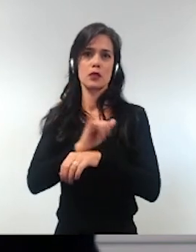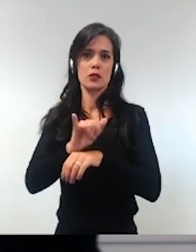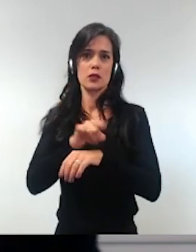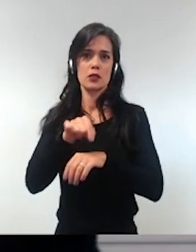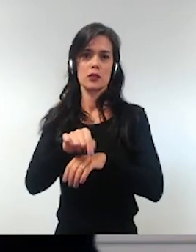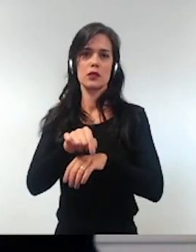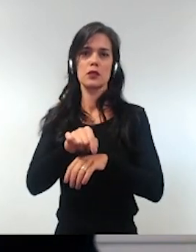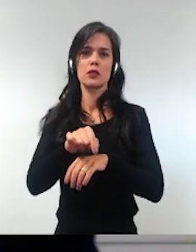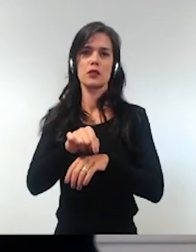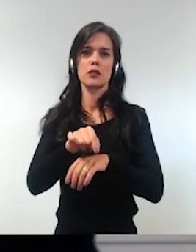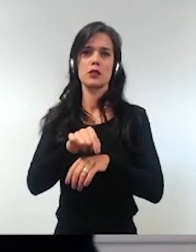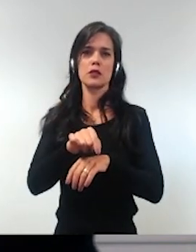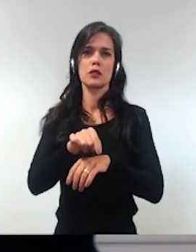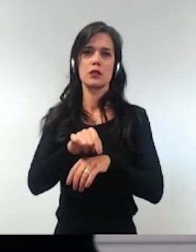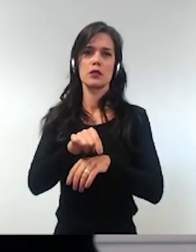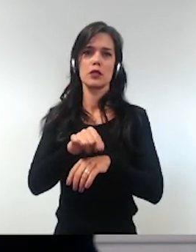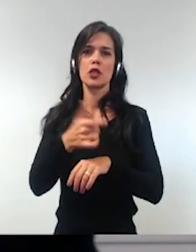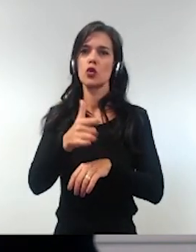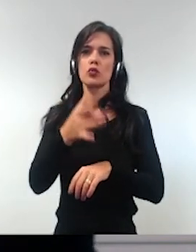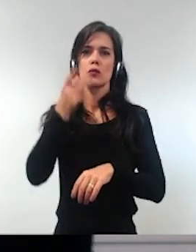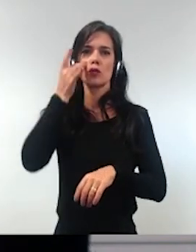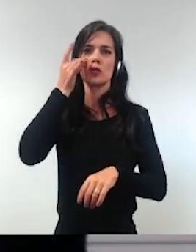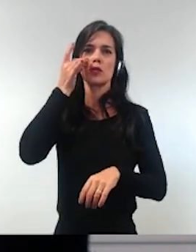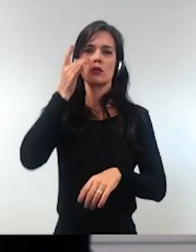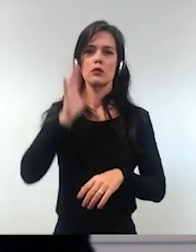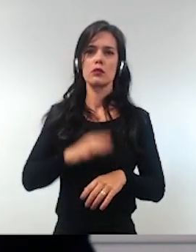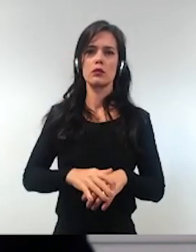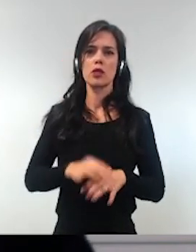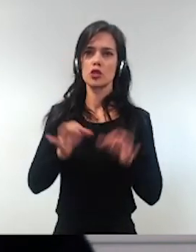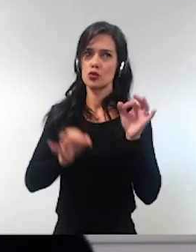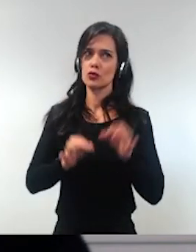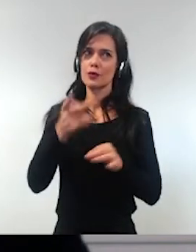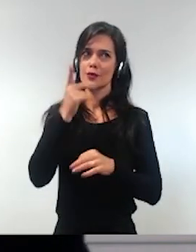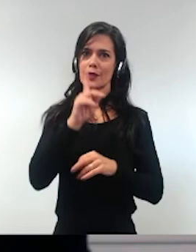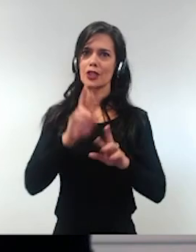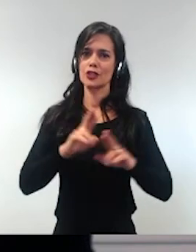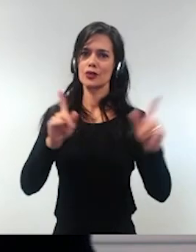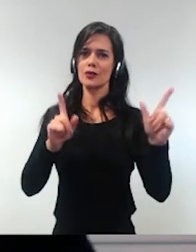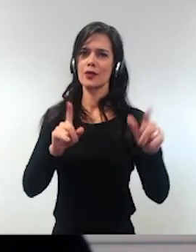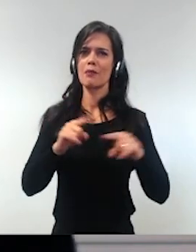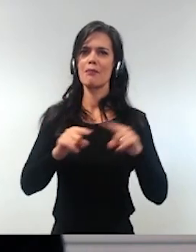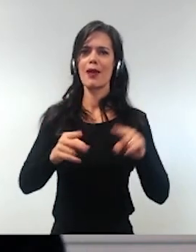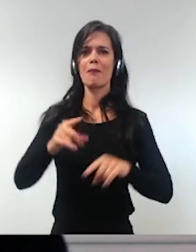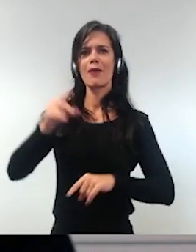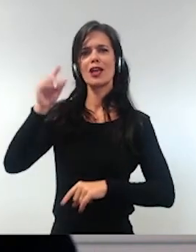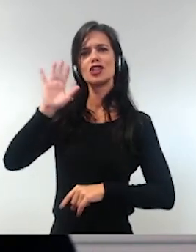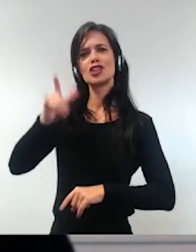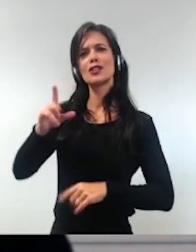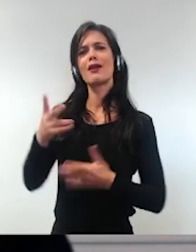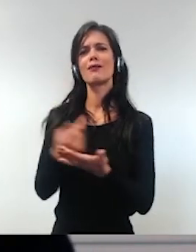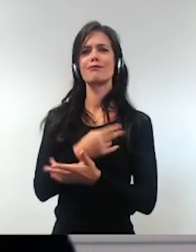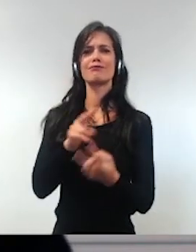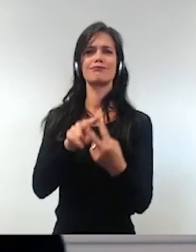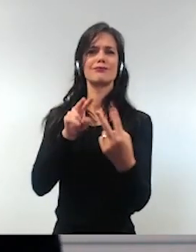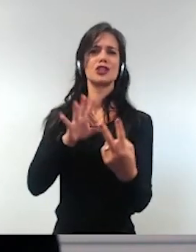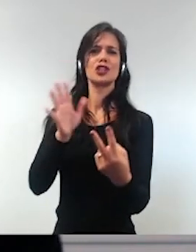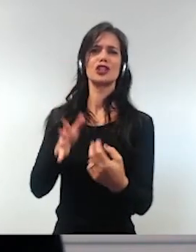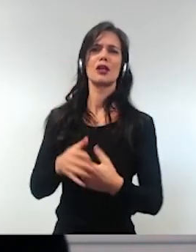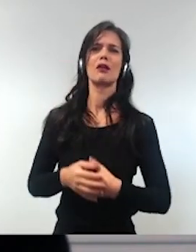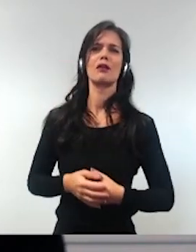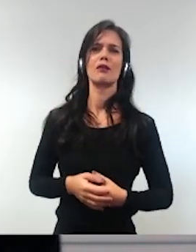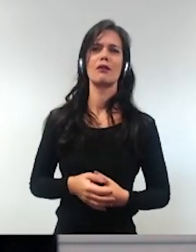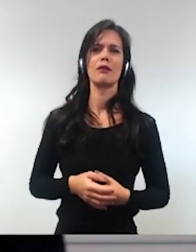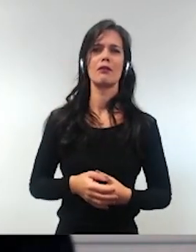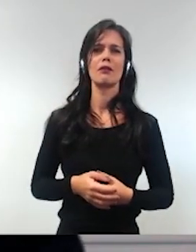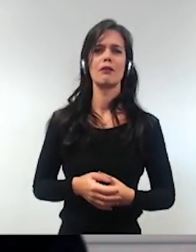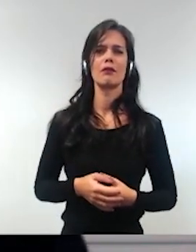estava presente fisicamente. A justiça é diferente lá. Mas naquele tempo já funcionava assim. Aqui